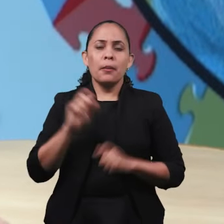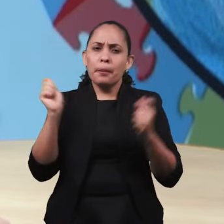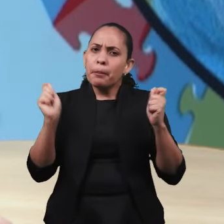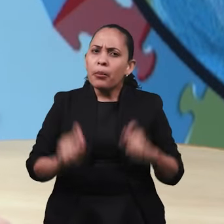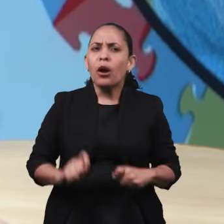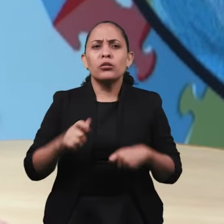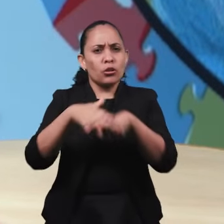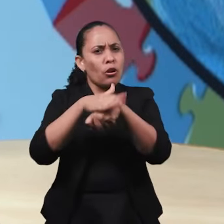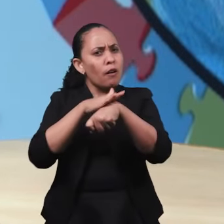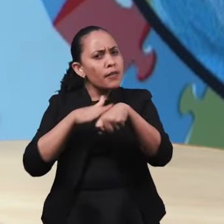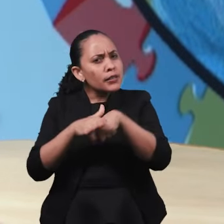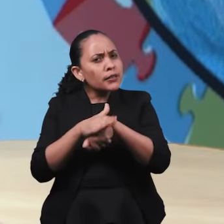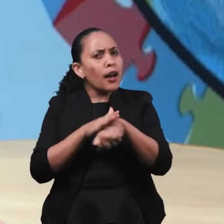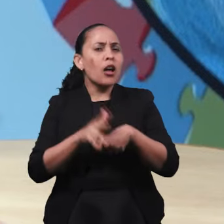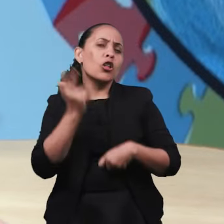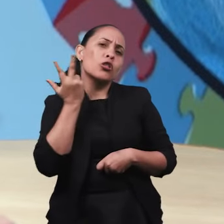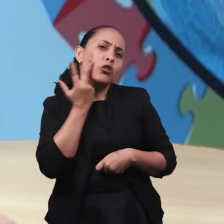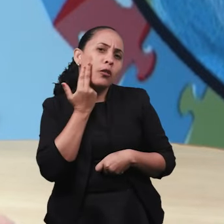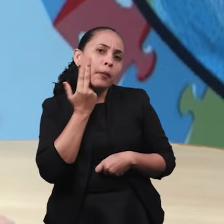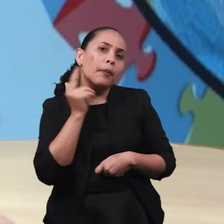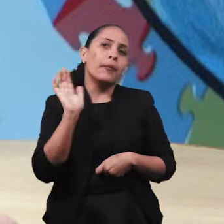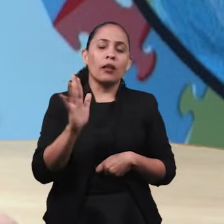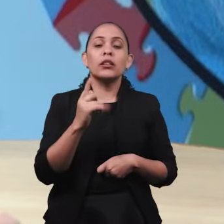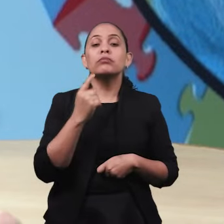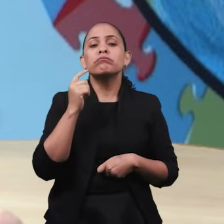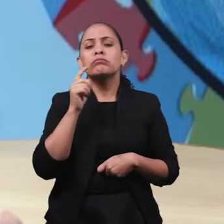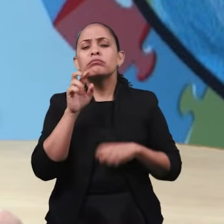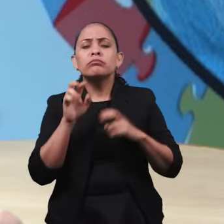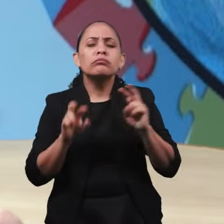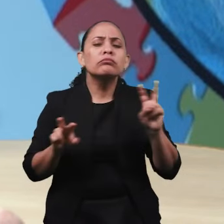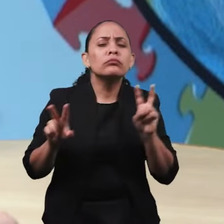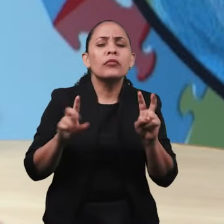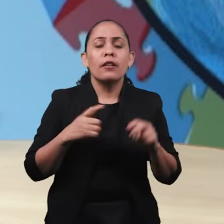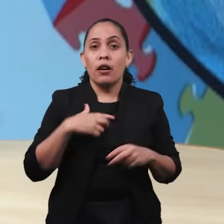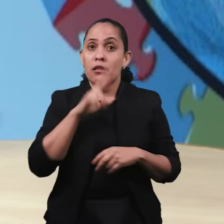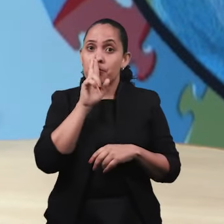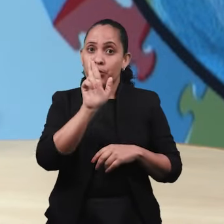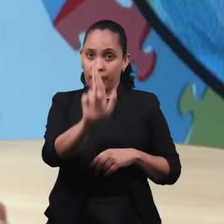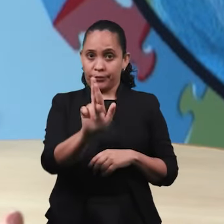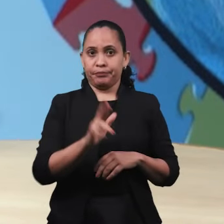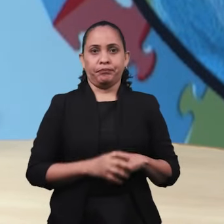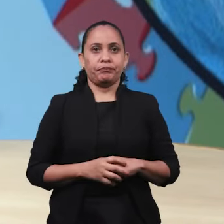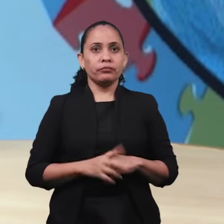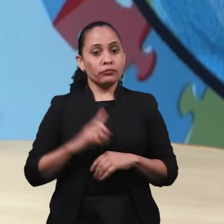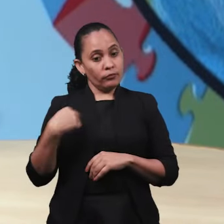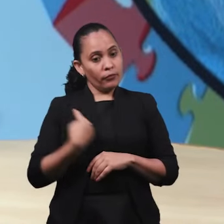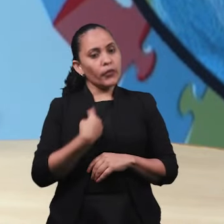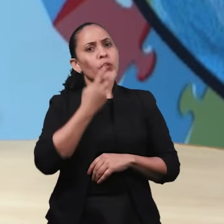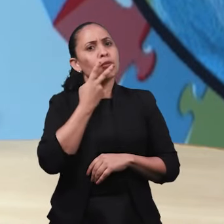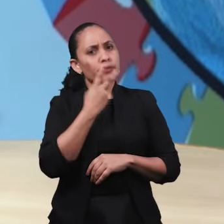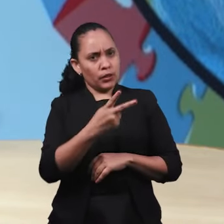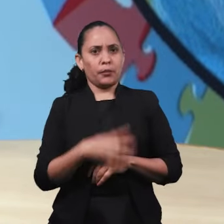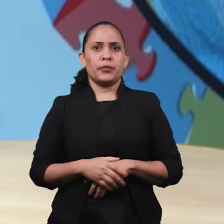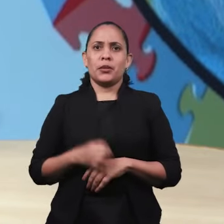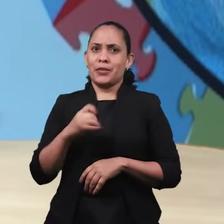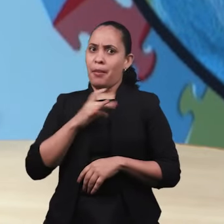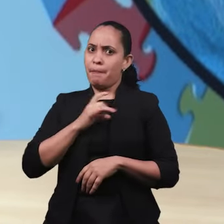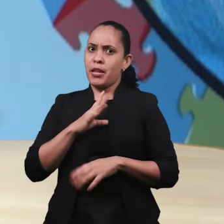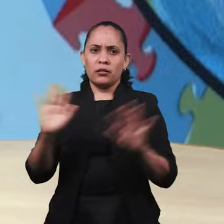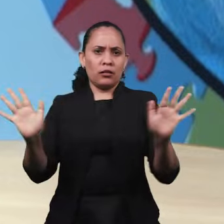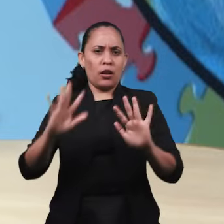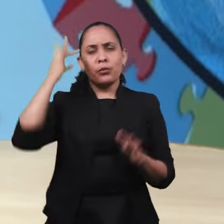você pode conversar com ele, que ele vai ler os seus lábios e vai responder para você. Então é o que nós falamos, né? Não